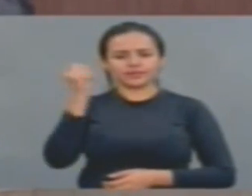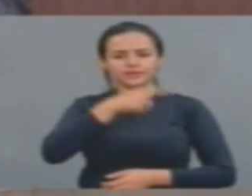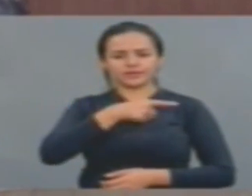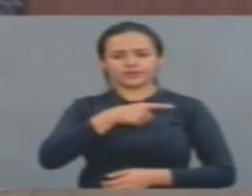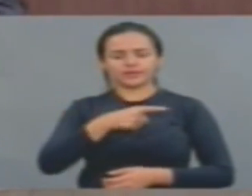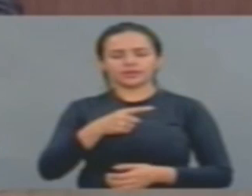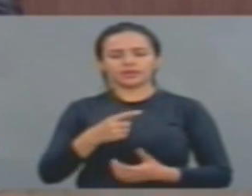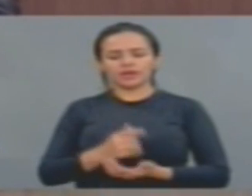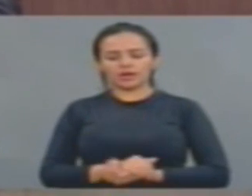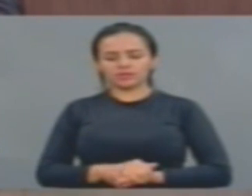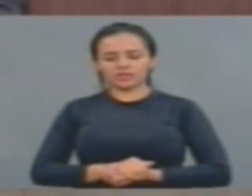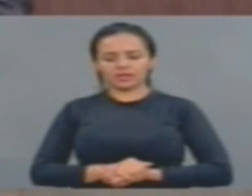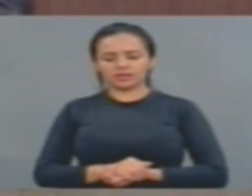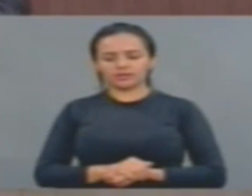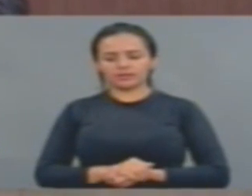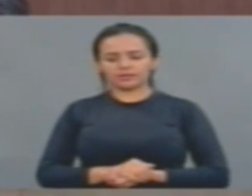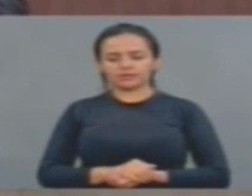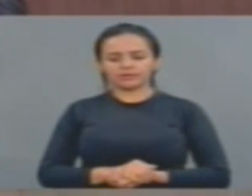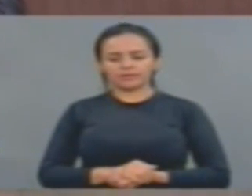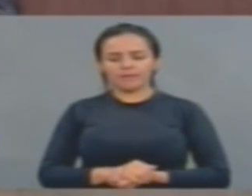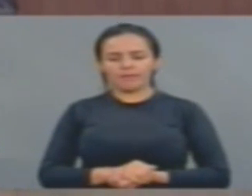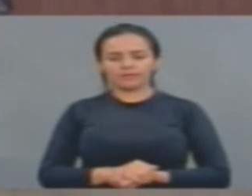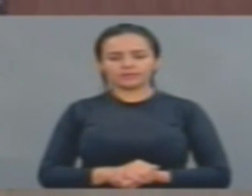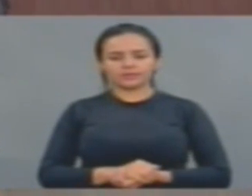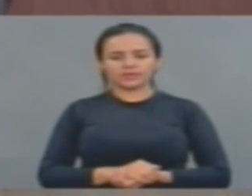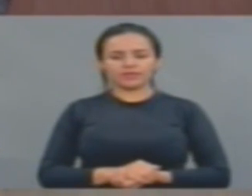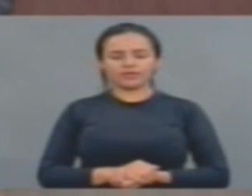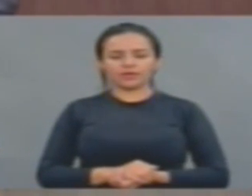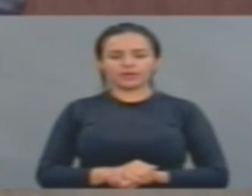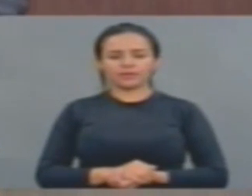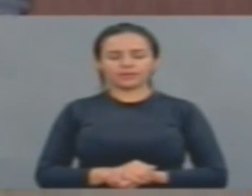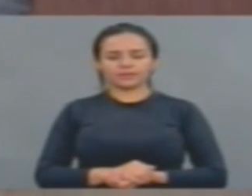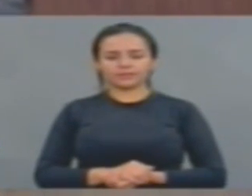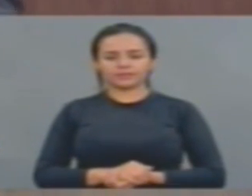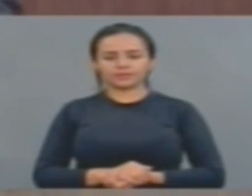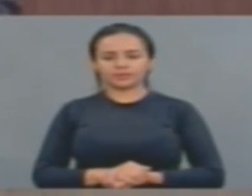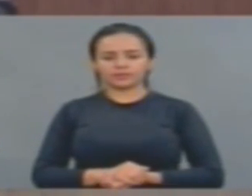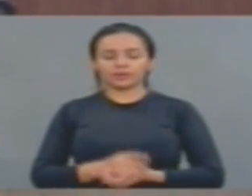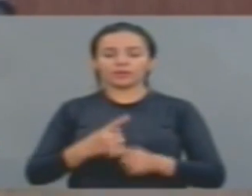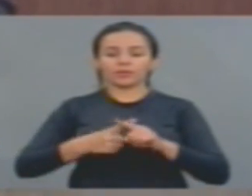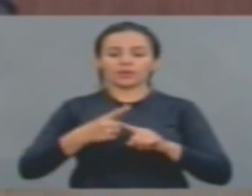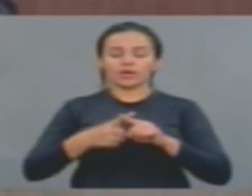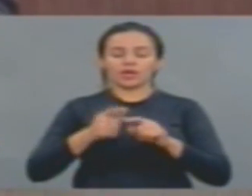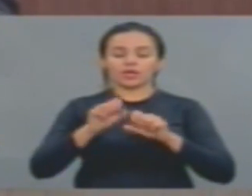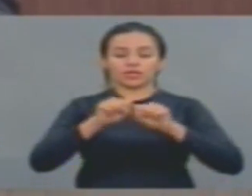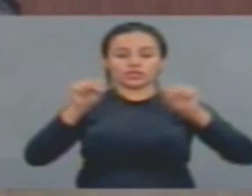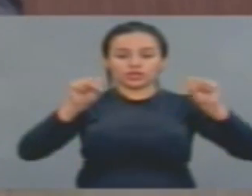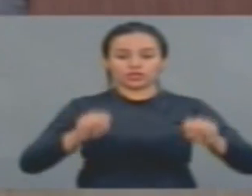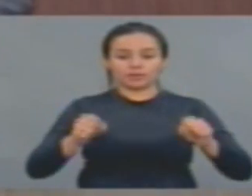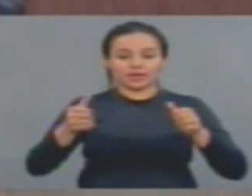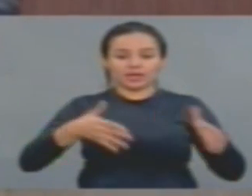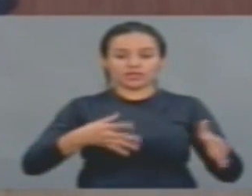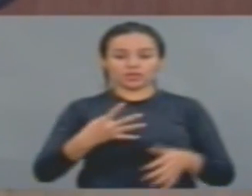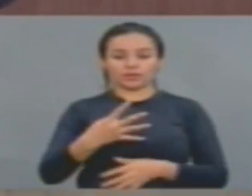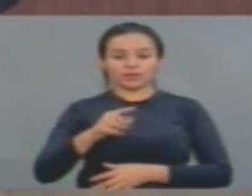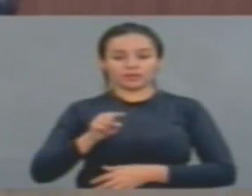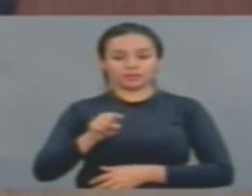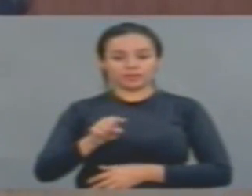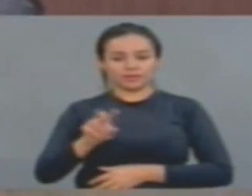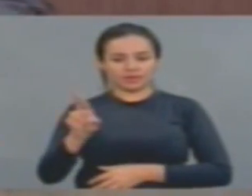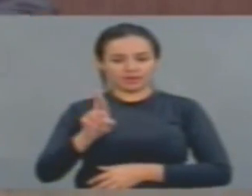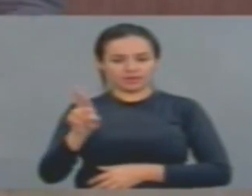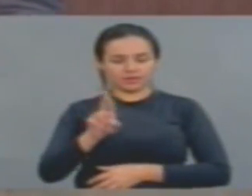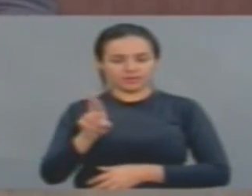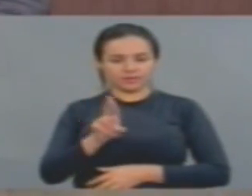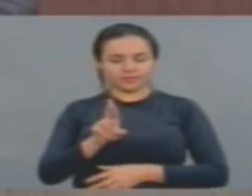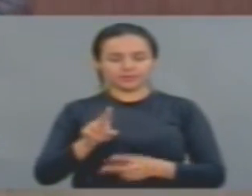essa tarefa que Vossa Excelência, de fato, tem. Porque o sistema está custando R$4.000. Né? Não,